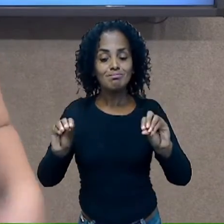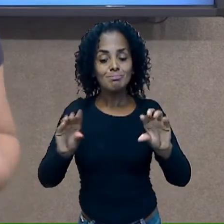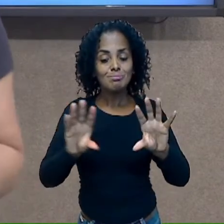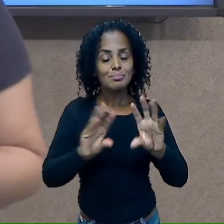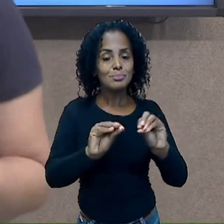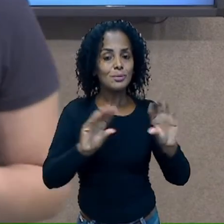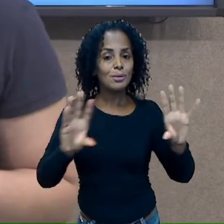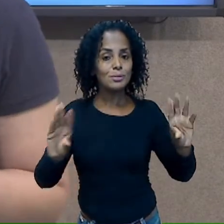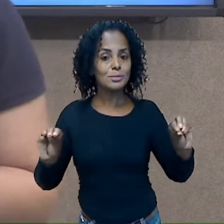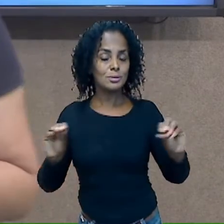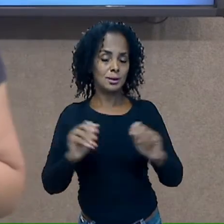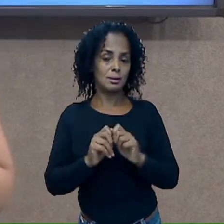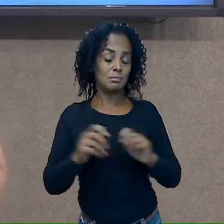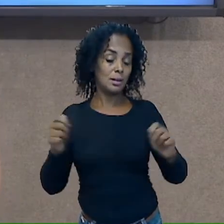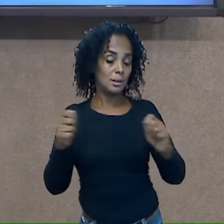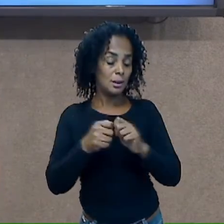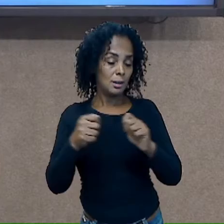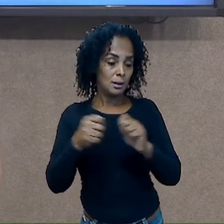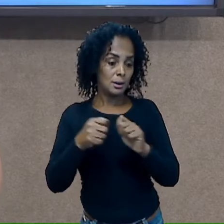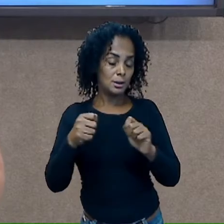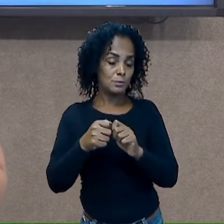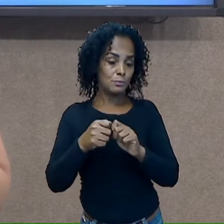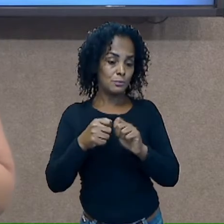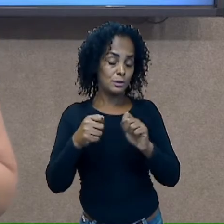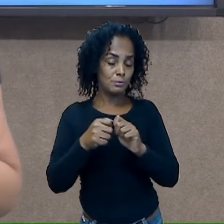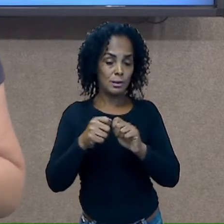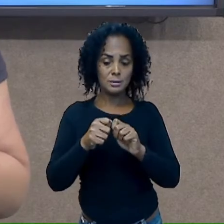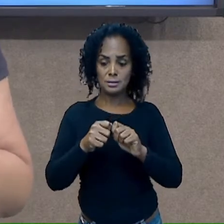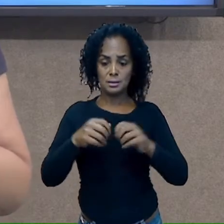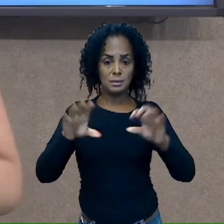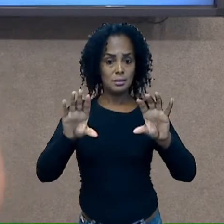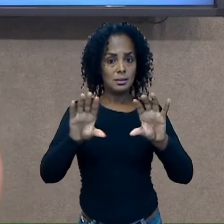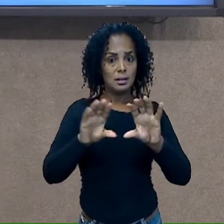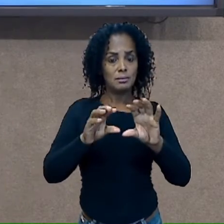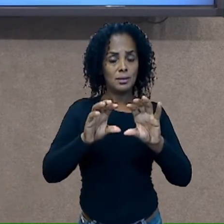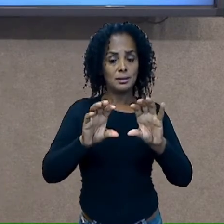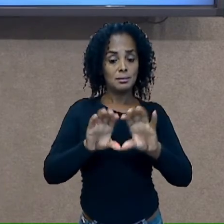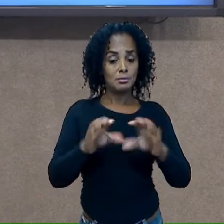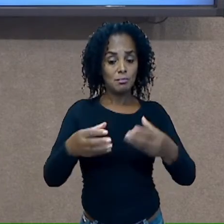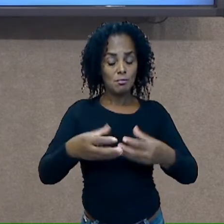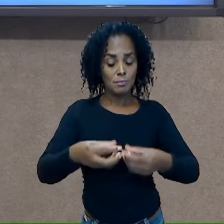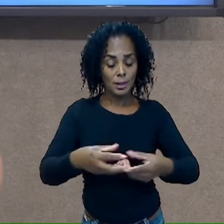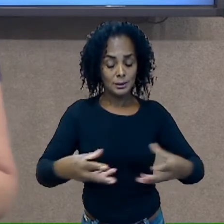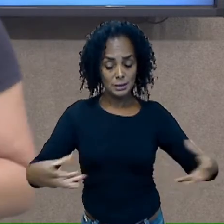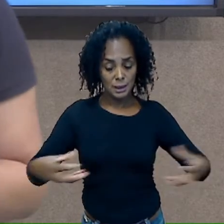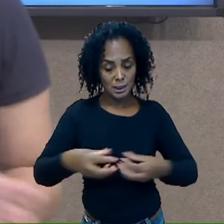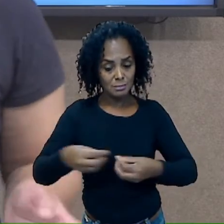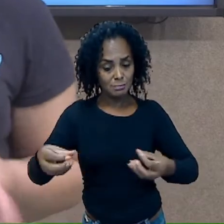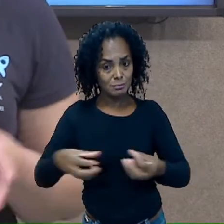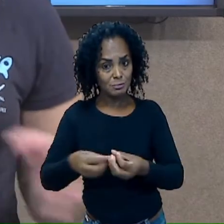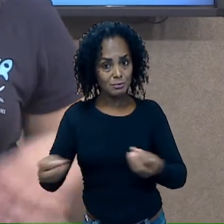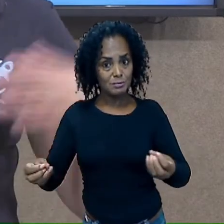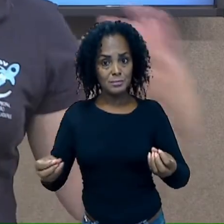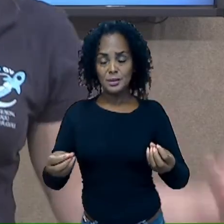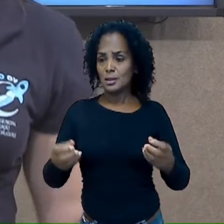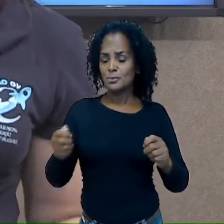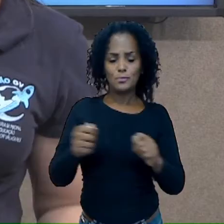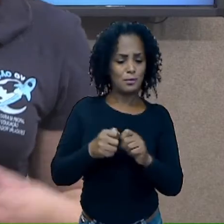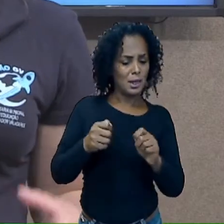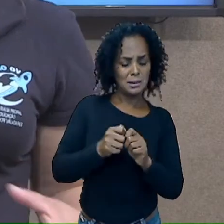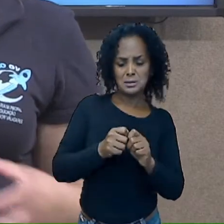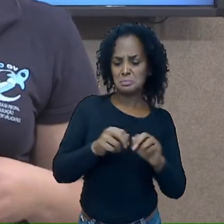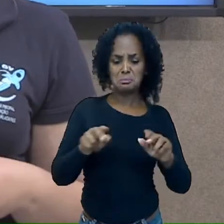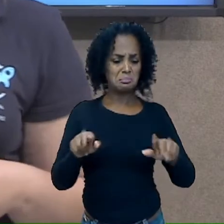Eles fabricam as esteiras de um material chamado taboa, que é uma palha que tem lá no seu